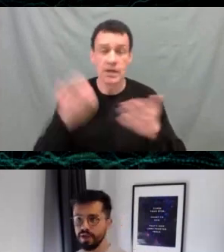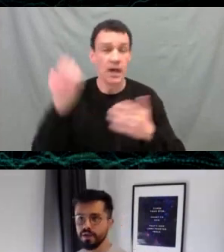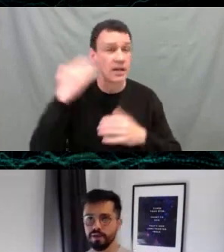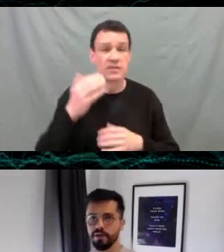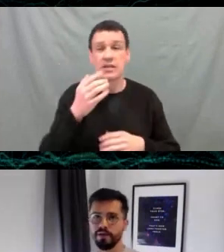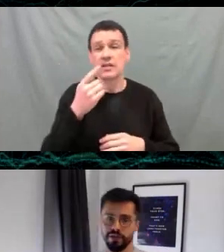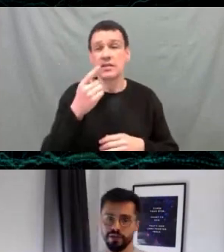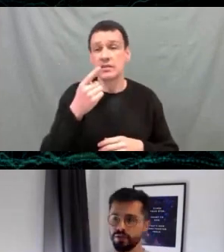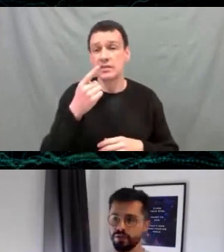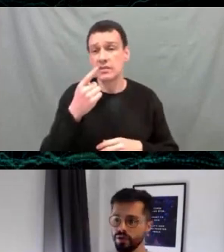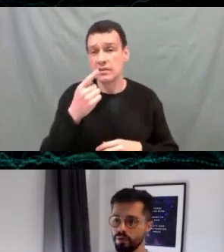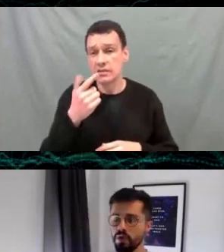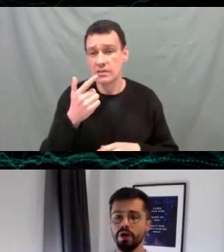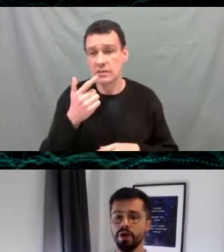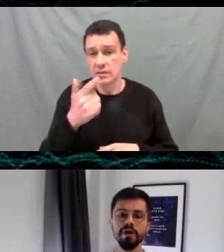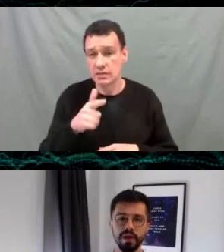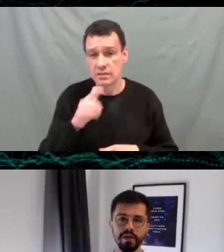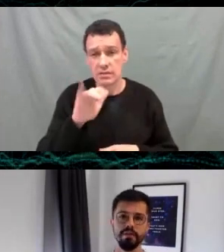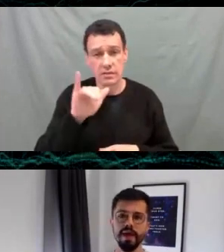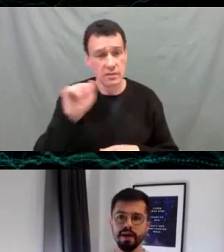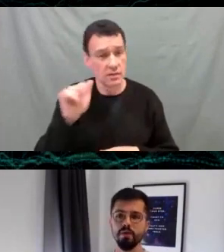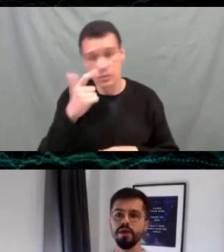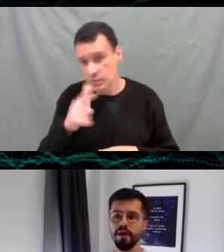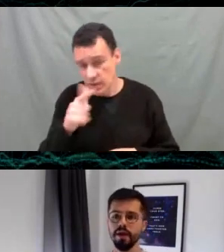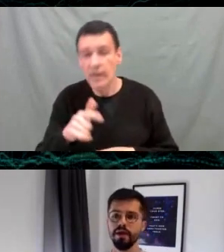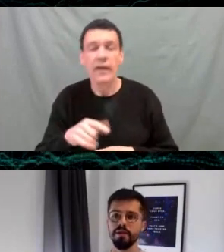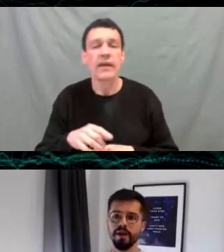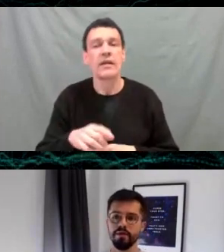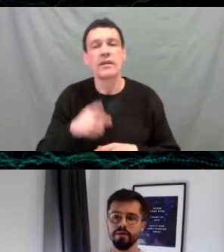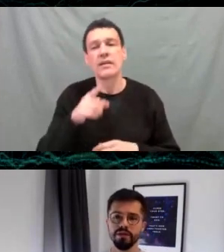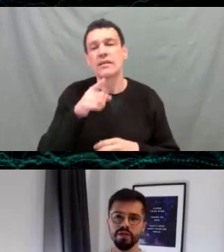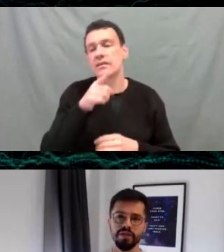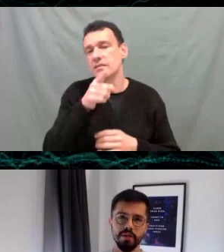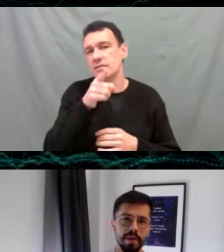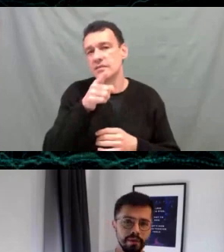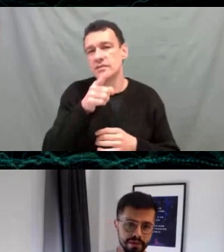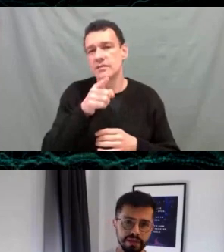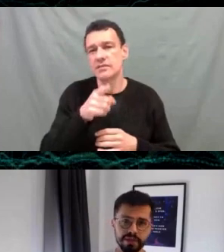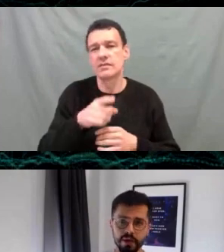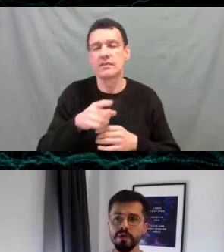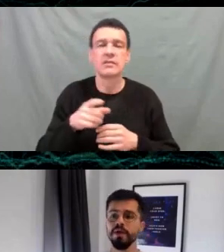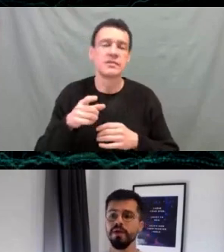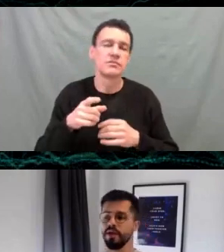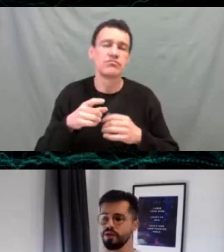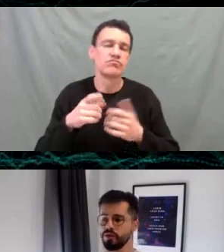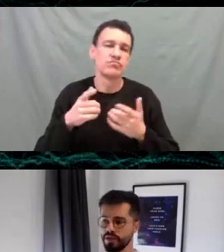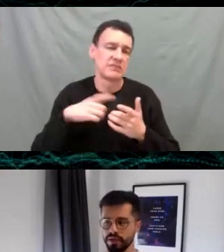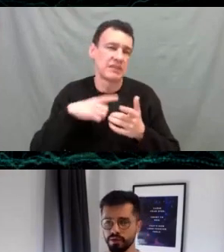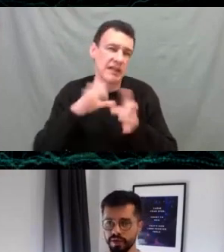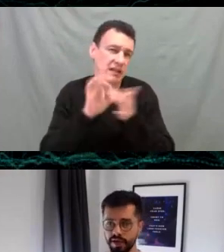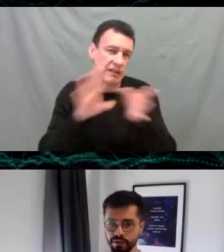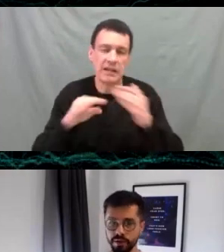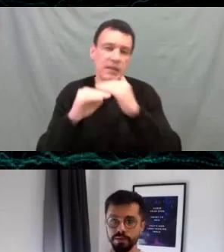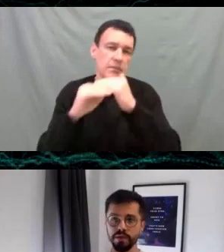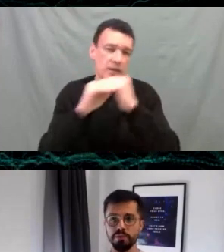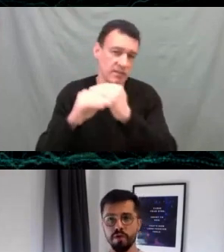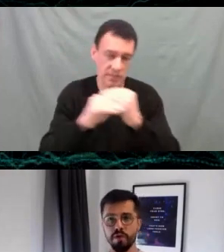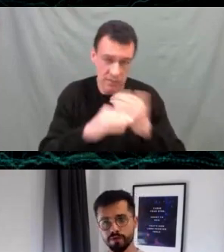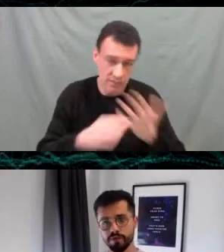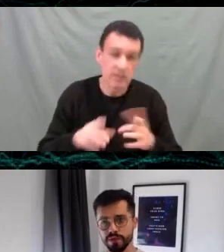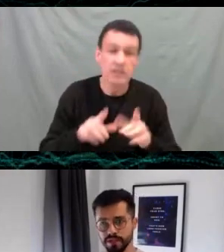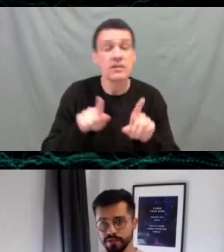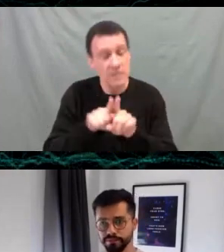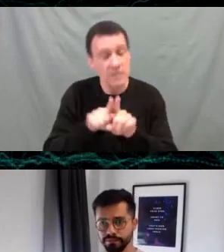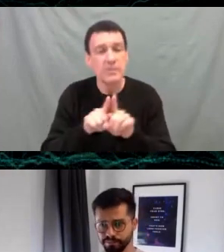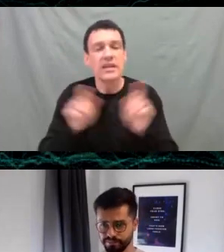aqui agora a gente tem aqui a gente tem que costura como código ele libera o que ele libera com que a gente tem uma padronização e gente consiga executar isso